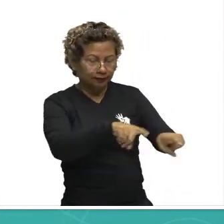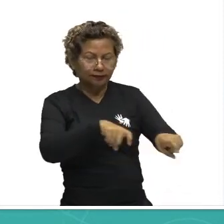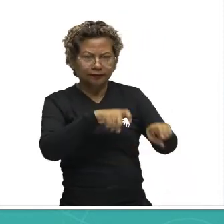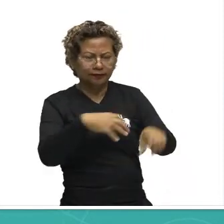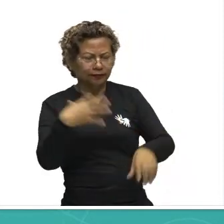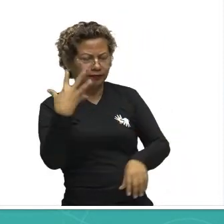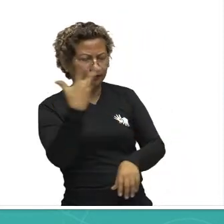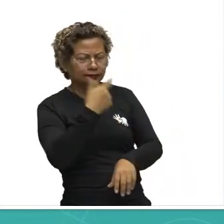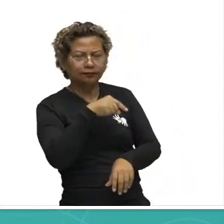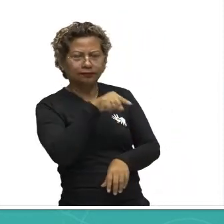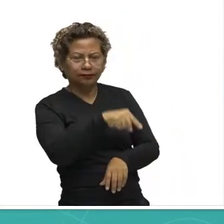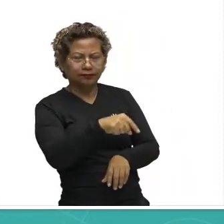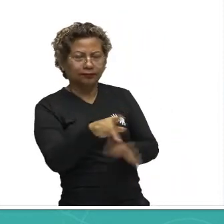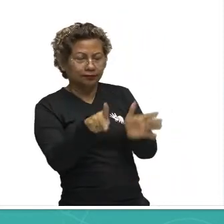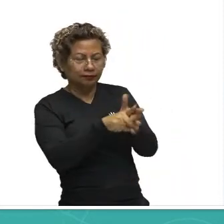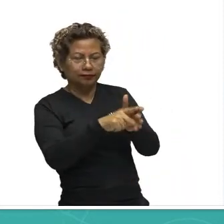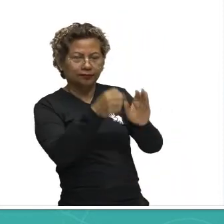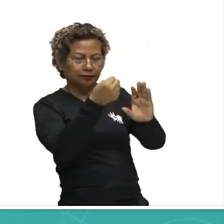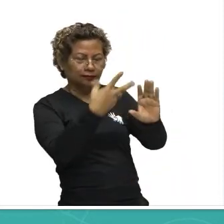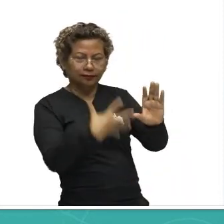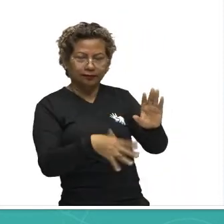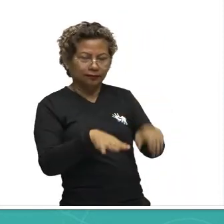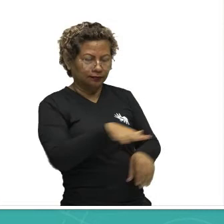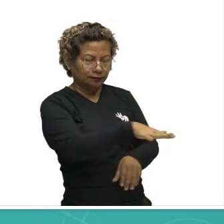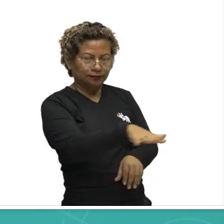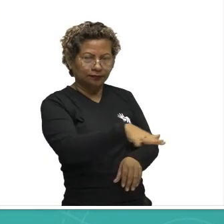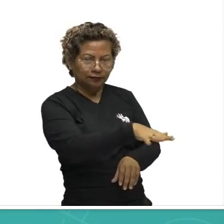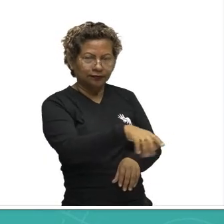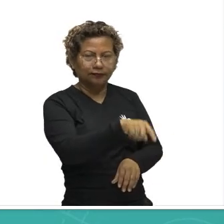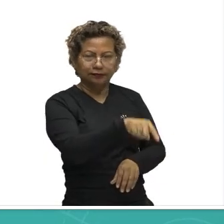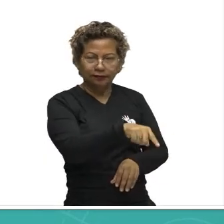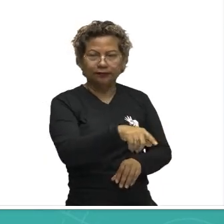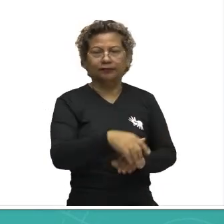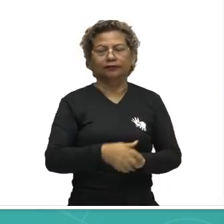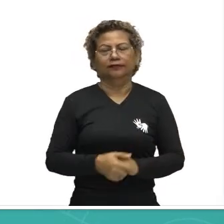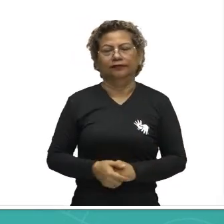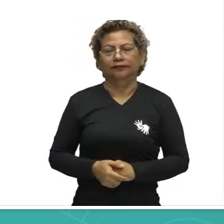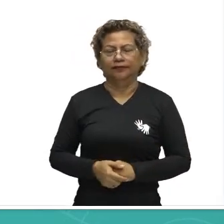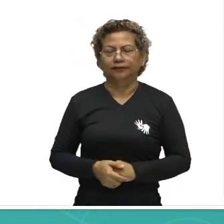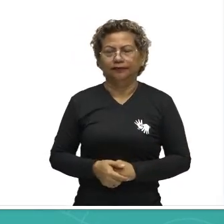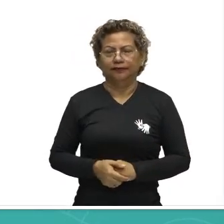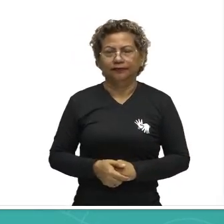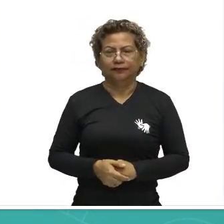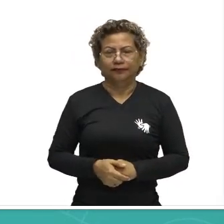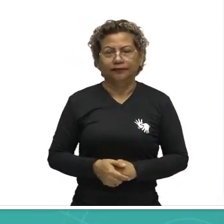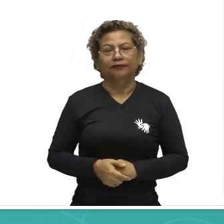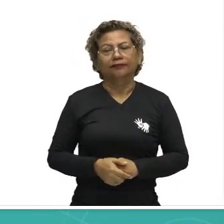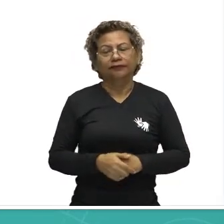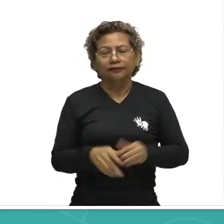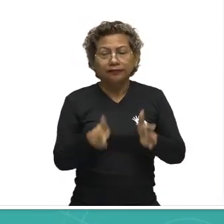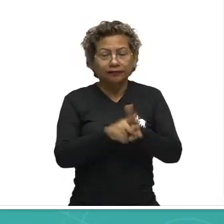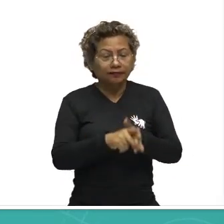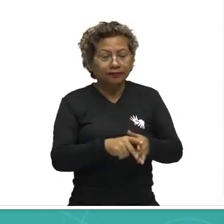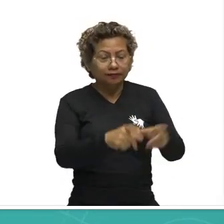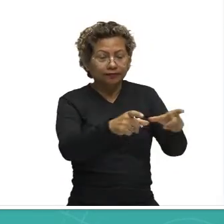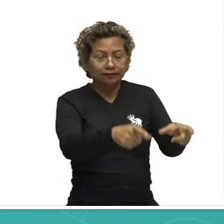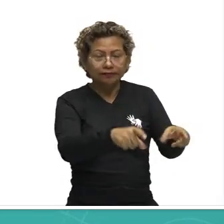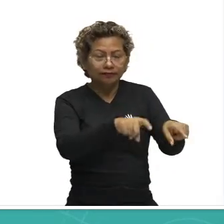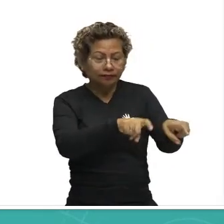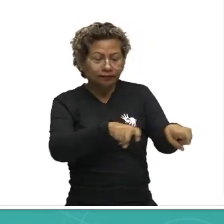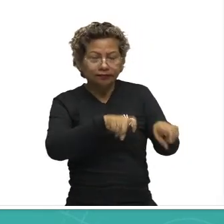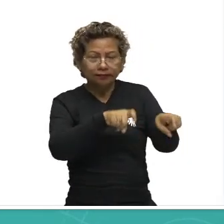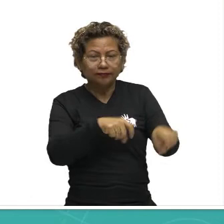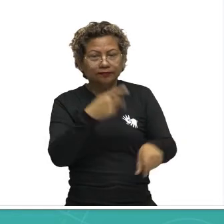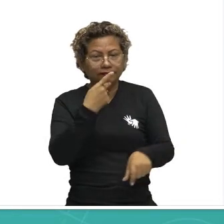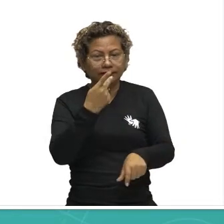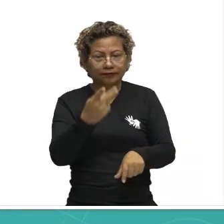é característica daquele estado, vamos chamar aqui, tá? Daquela zona, daquele sítio, como eles falam.